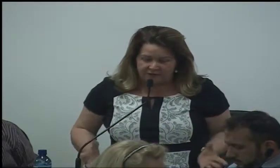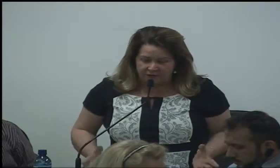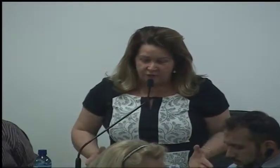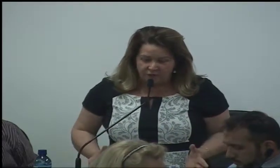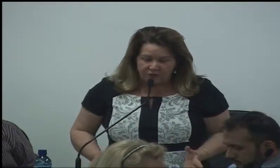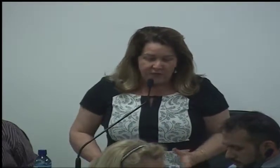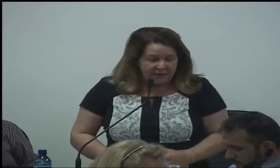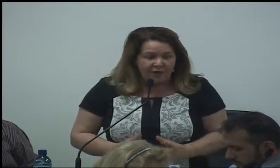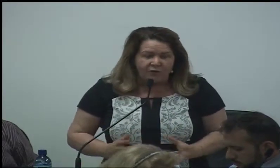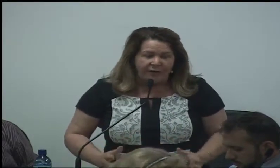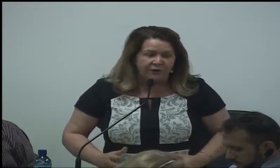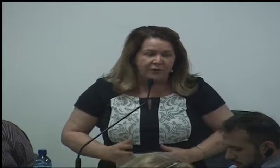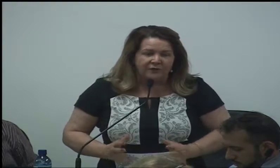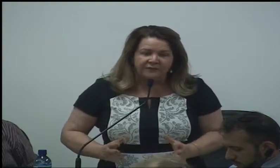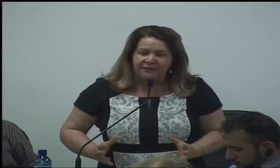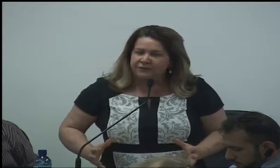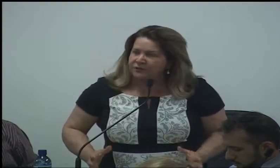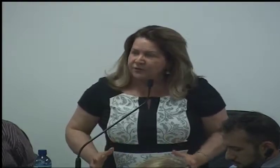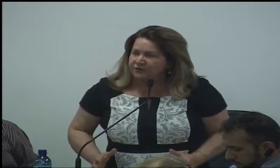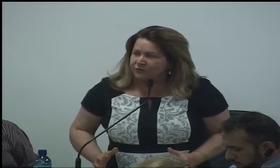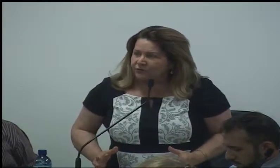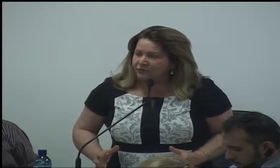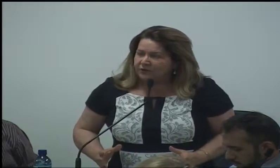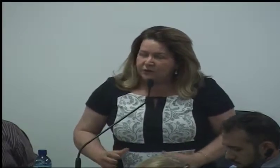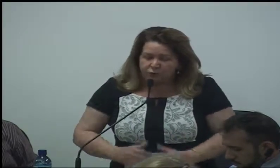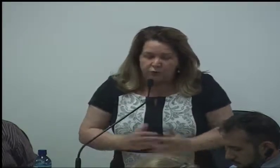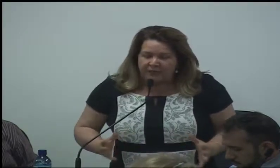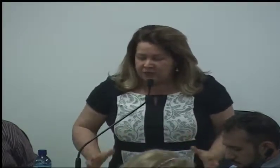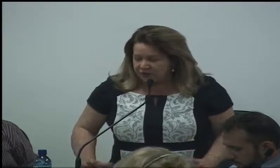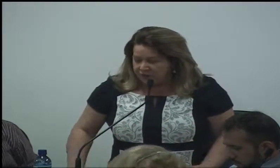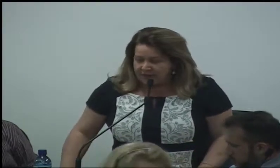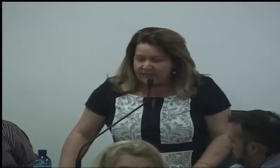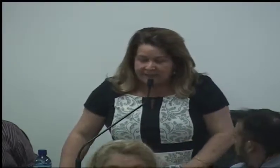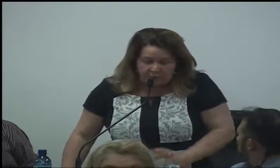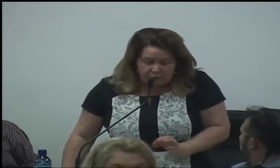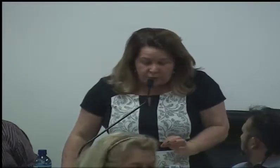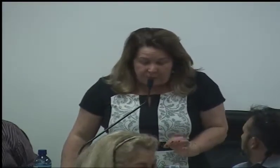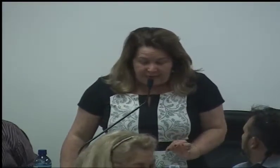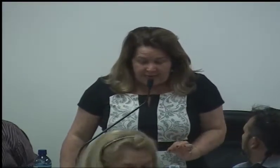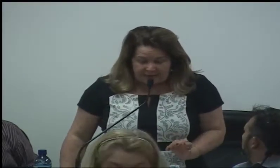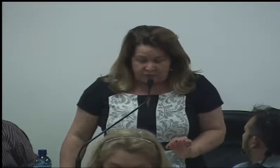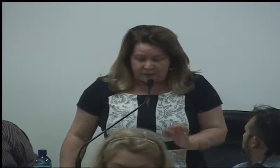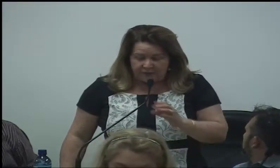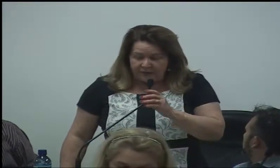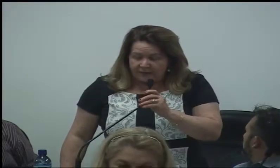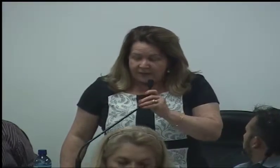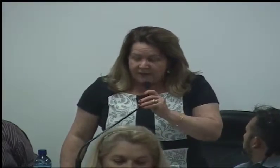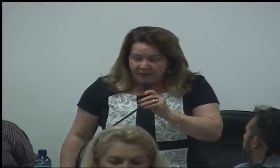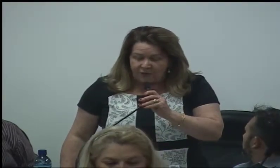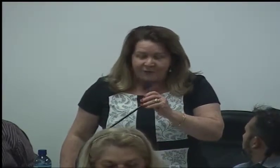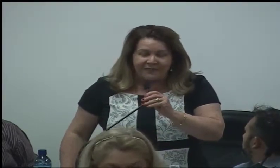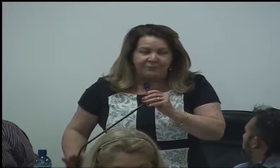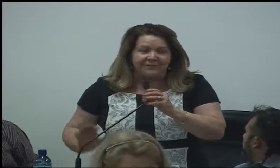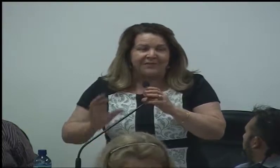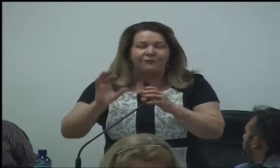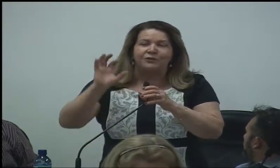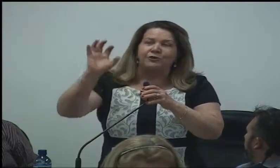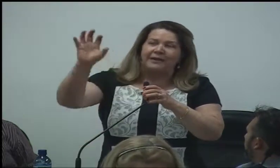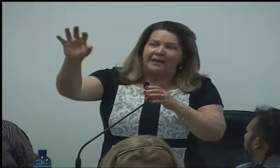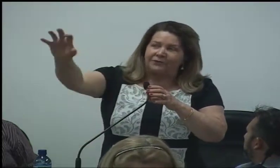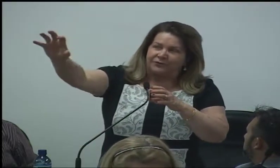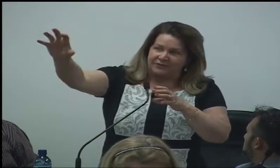aqui faz isso, e não é o que nós estamos sentindo. Tudo que a gente fala está muito parado. Então, temos que